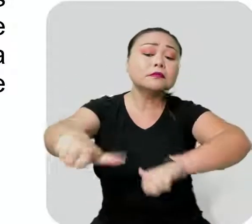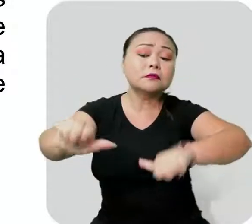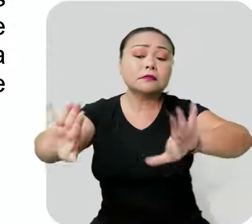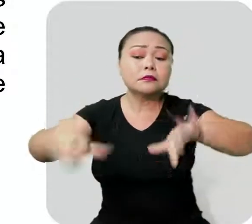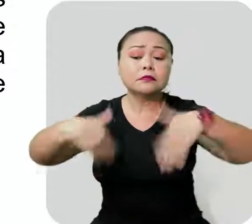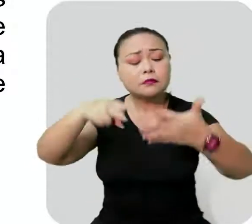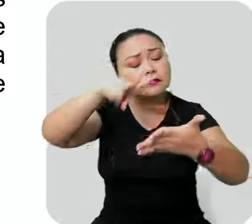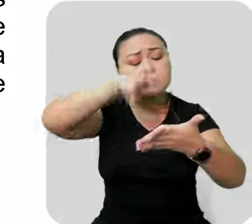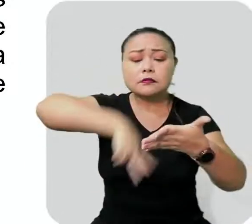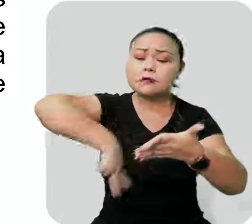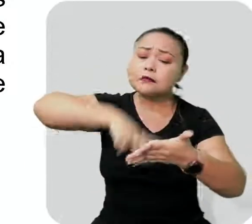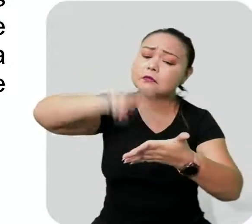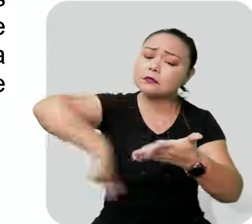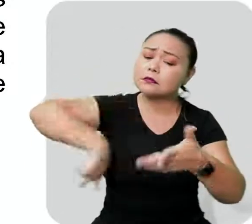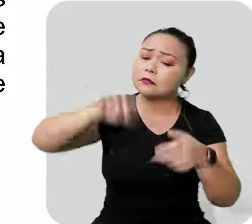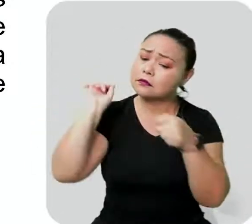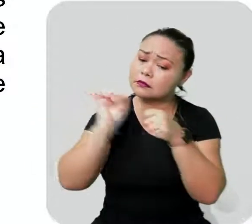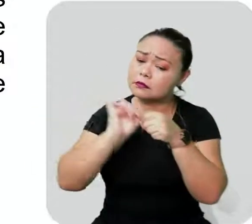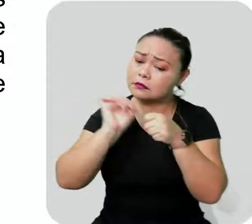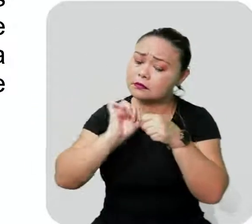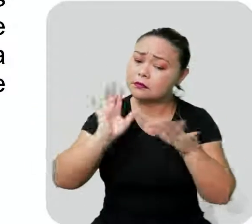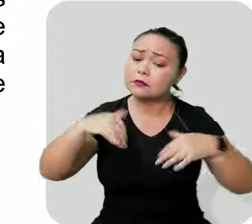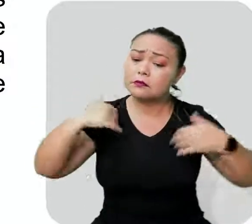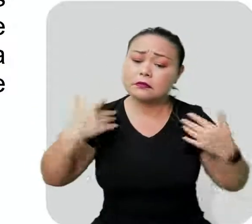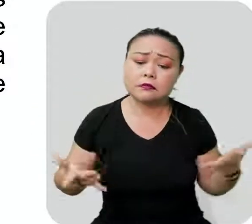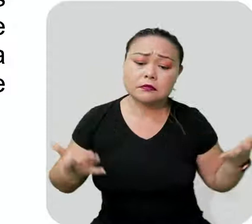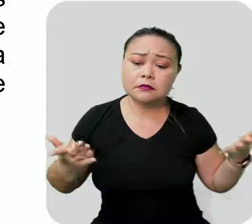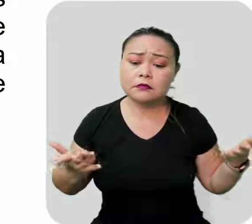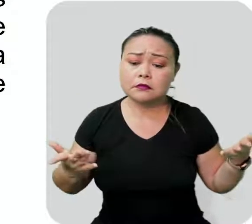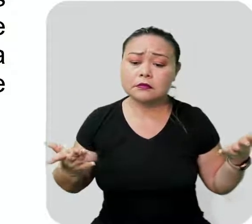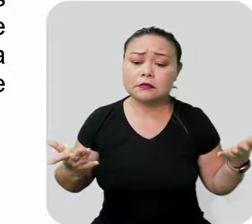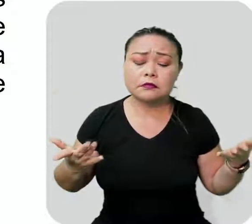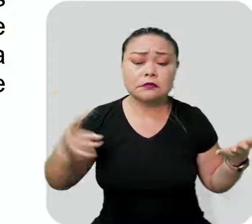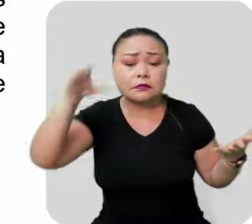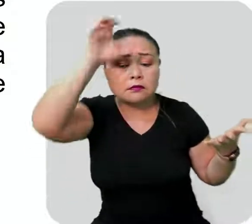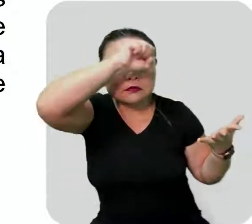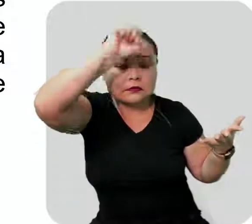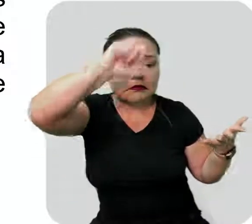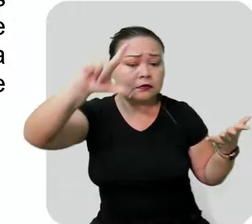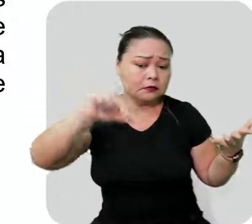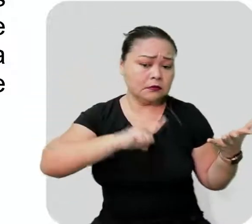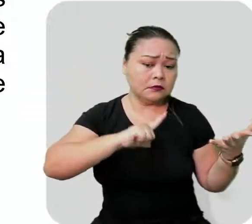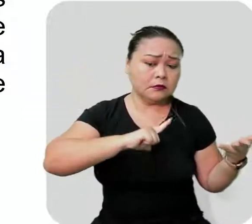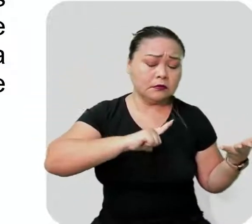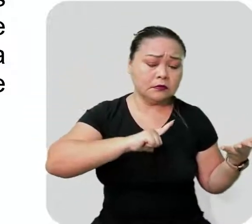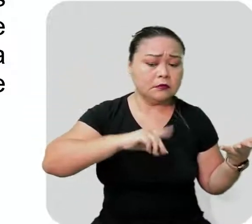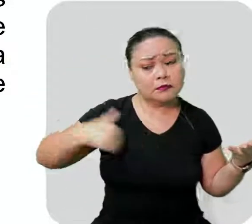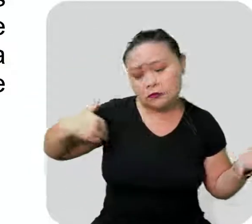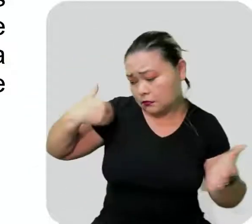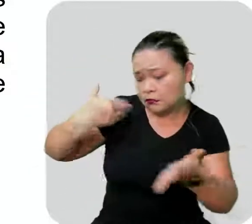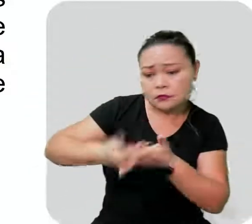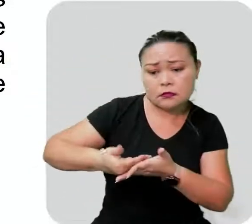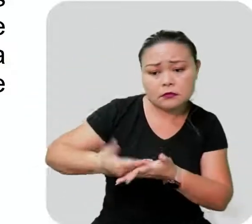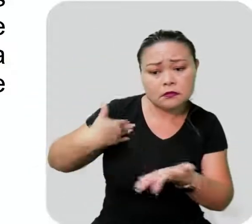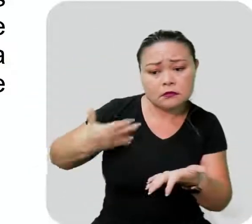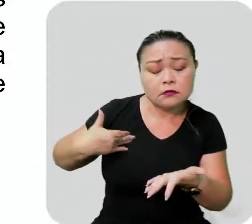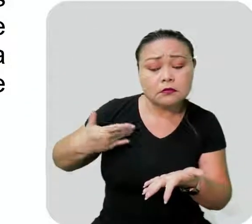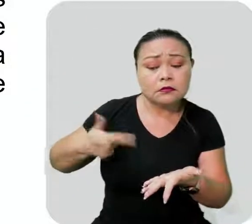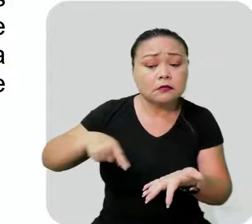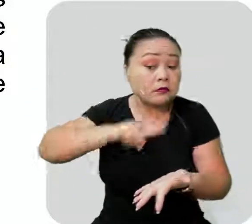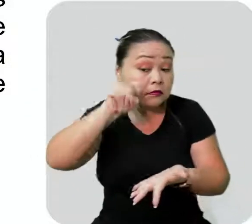na leitura que tu fizer e no aprendizado que tu teve até aqui